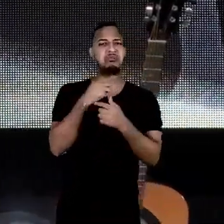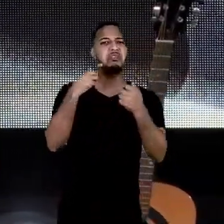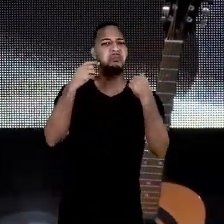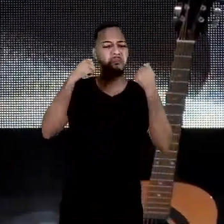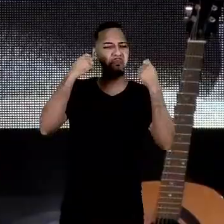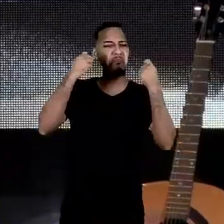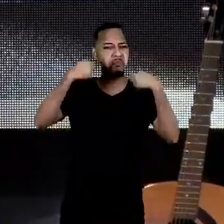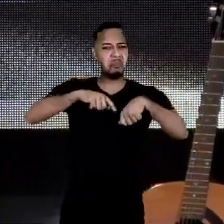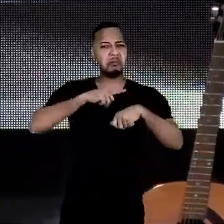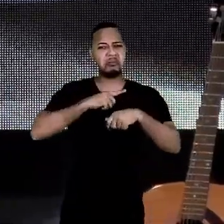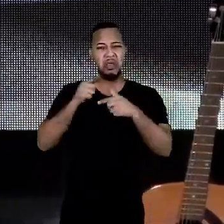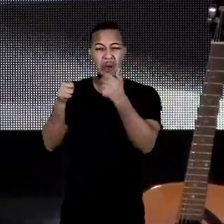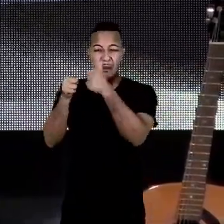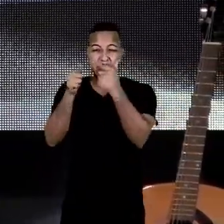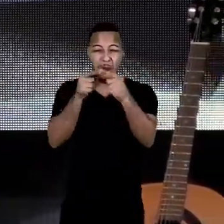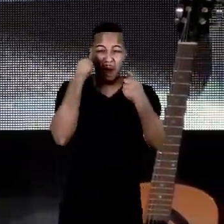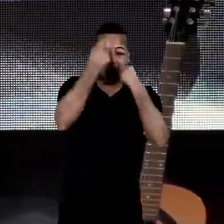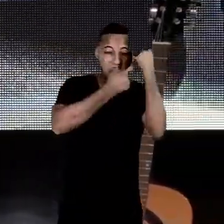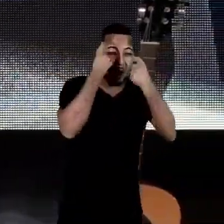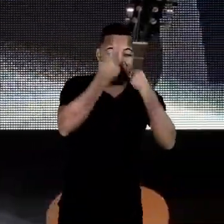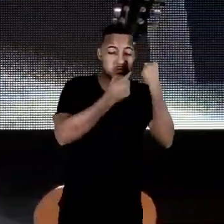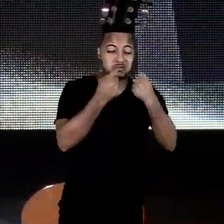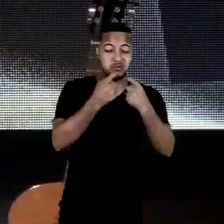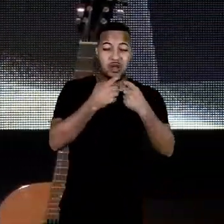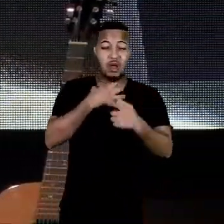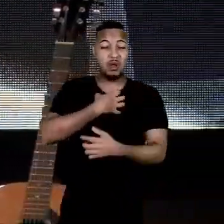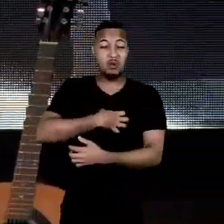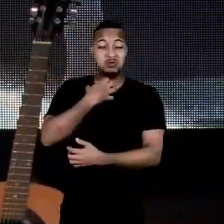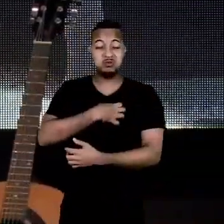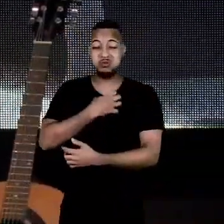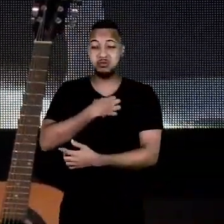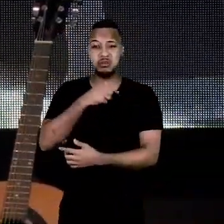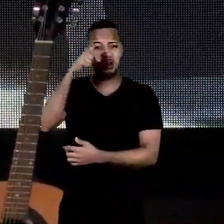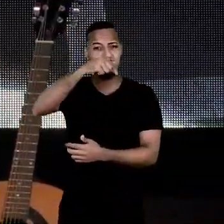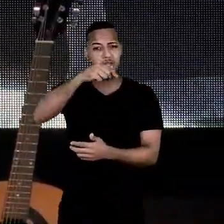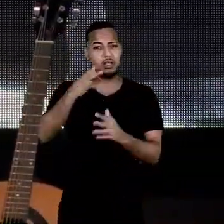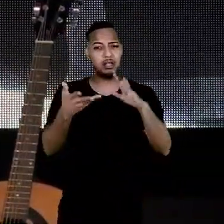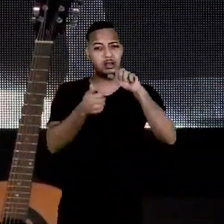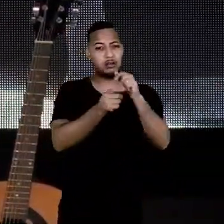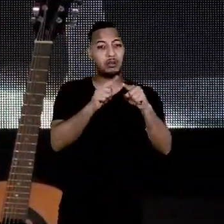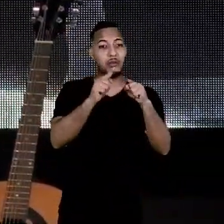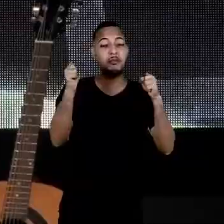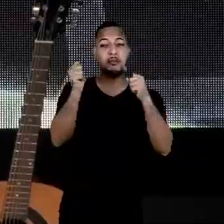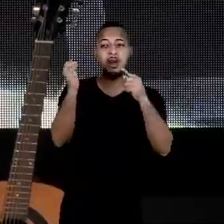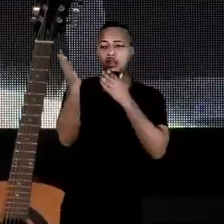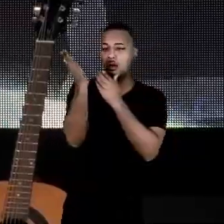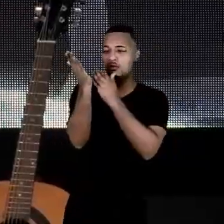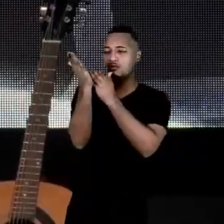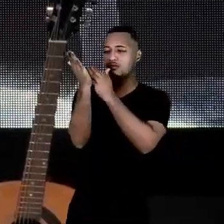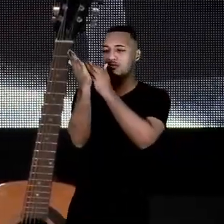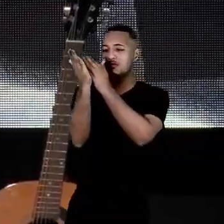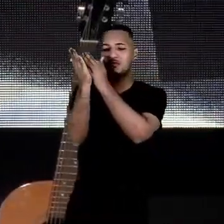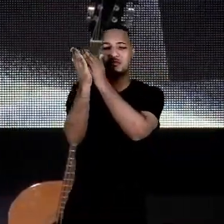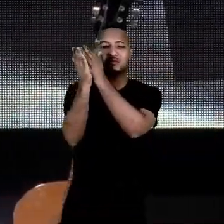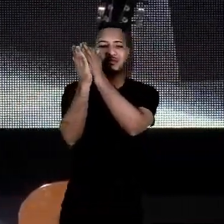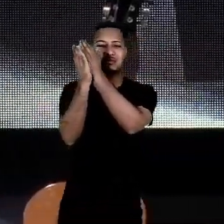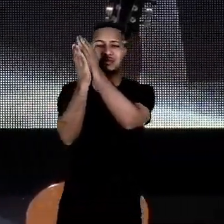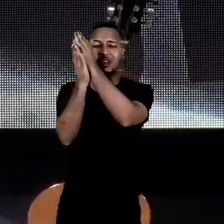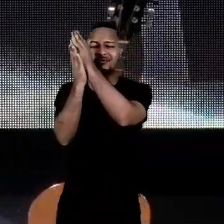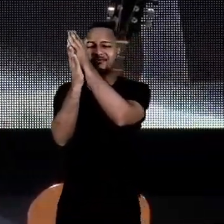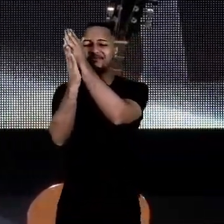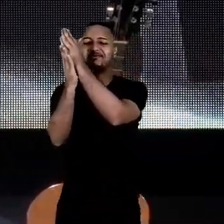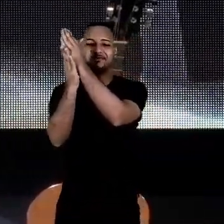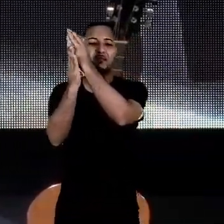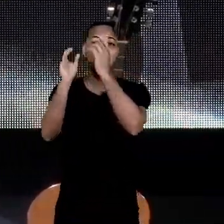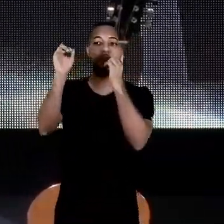lá. Ou você ir por um caminho largo, mas esse caminho das